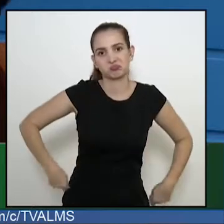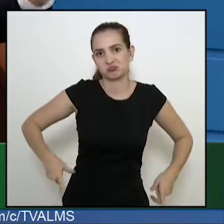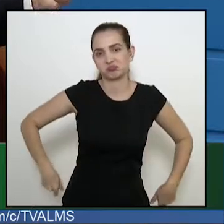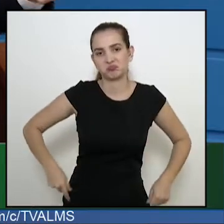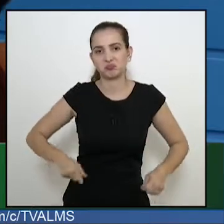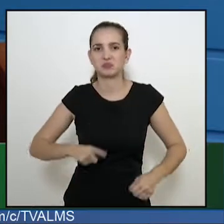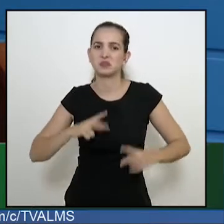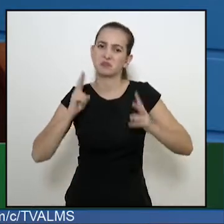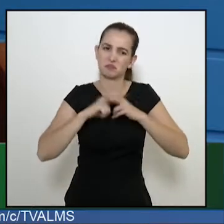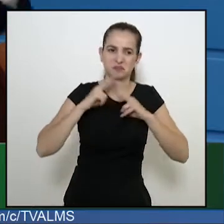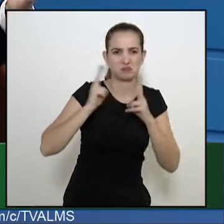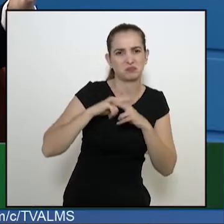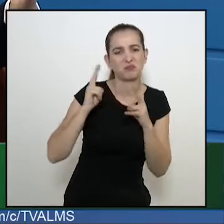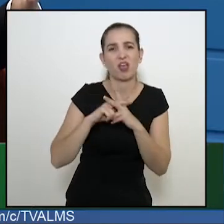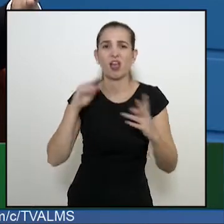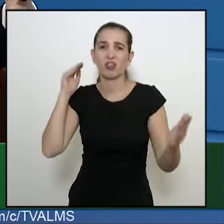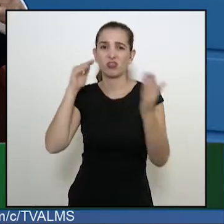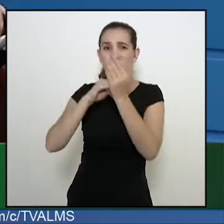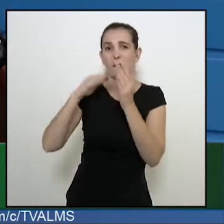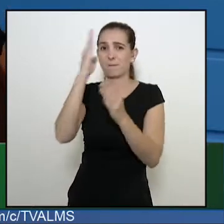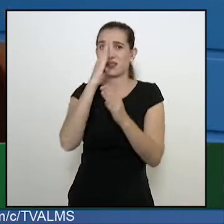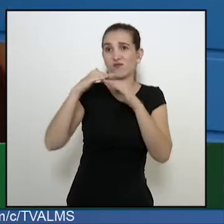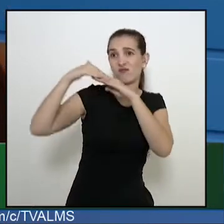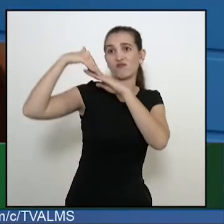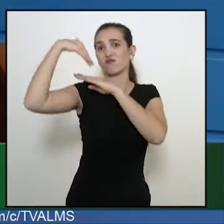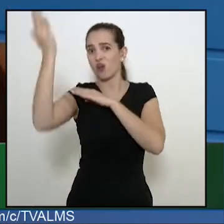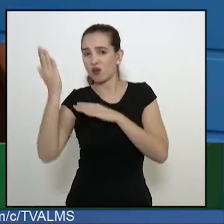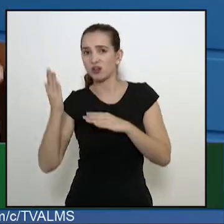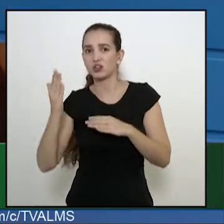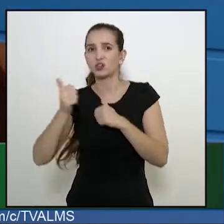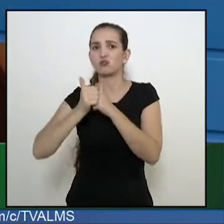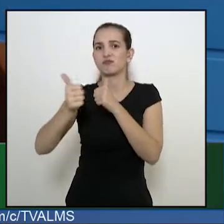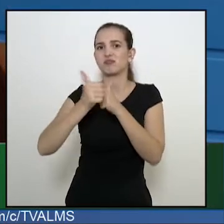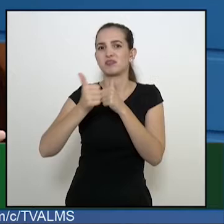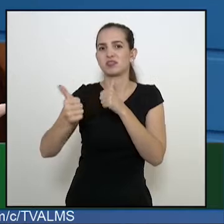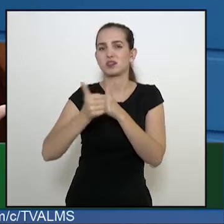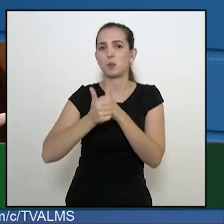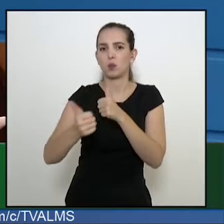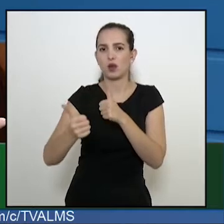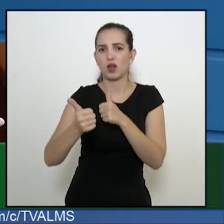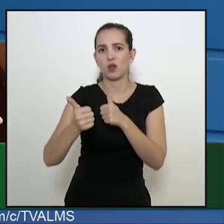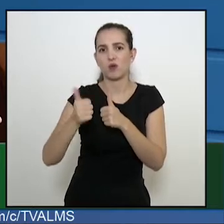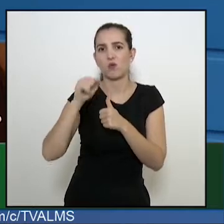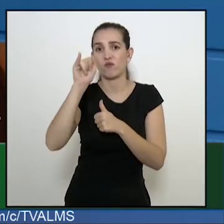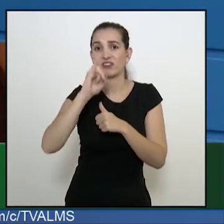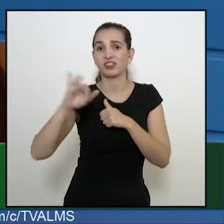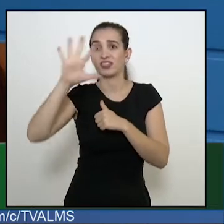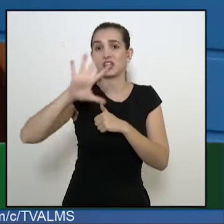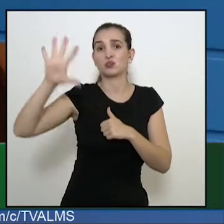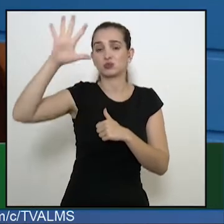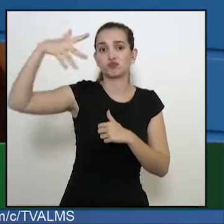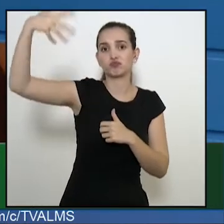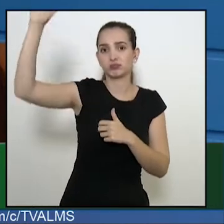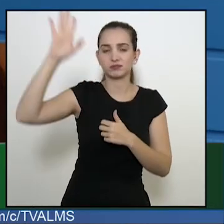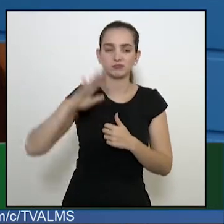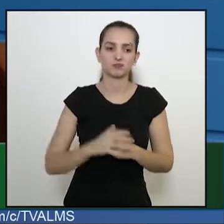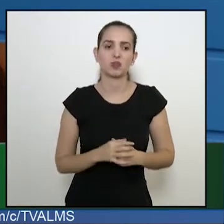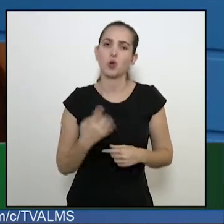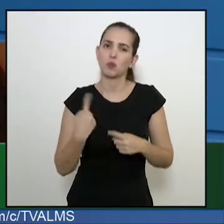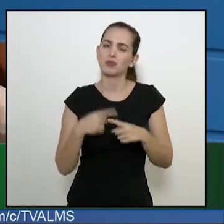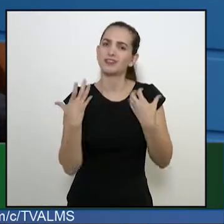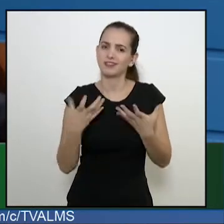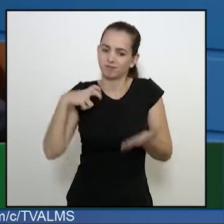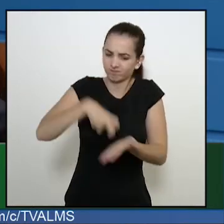fora do país, nos tribunais internacionais, para poder punir, condenar o seu marido. Então,